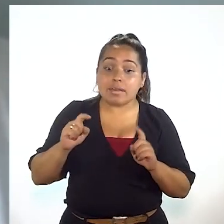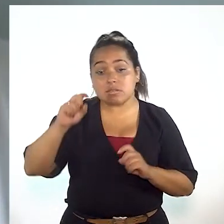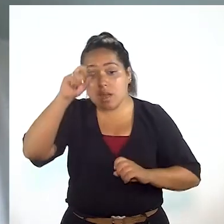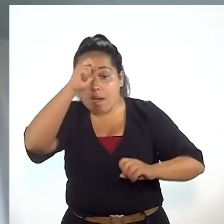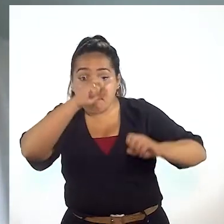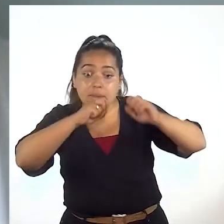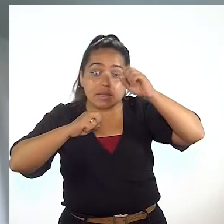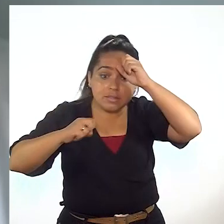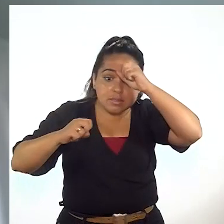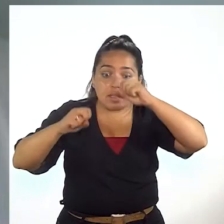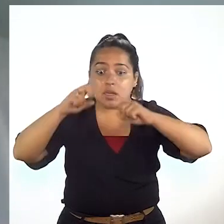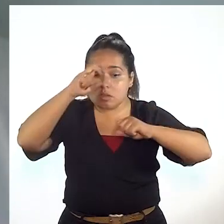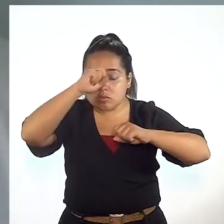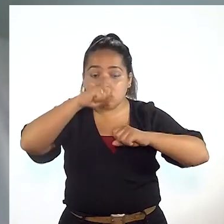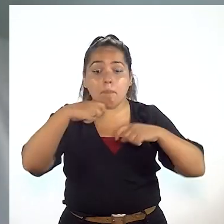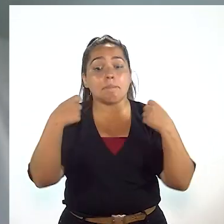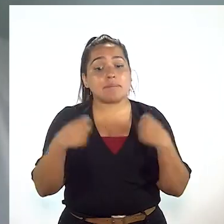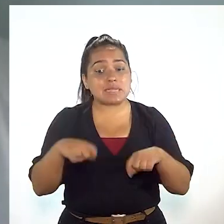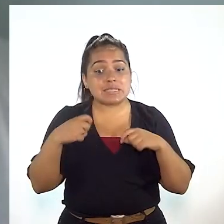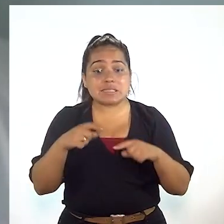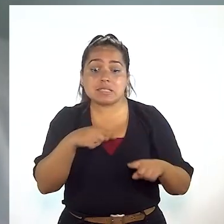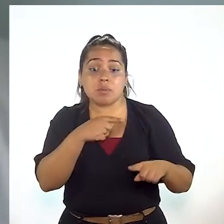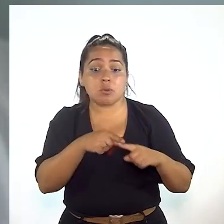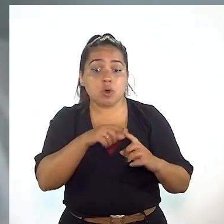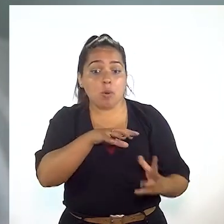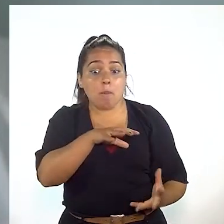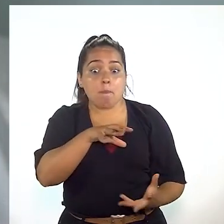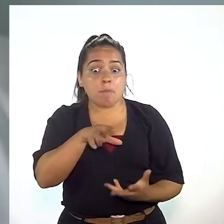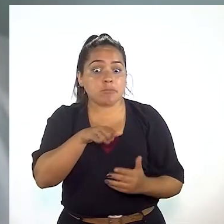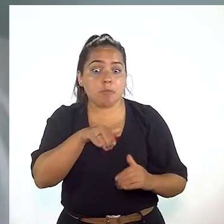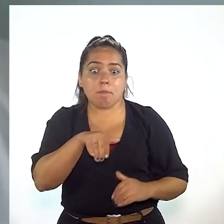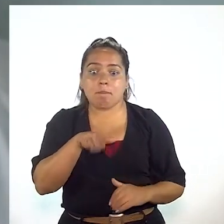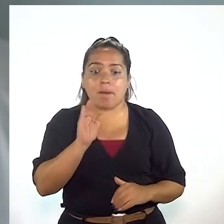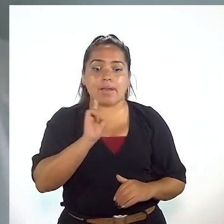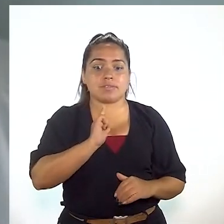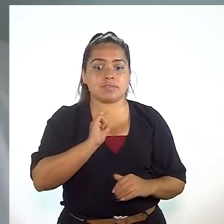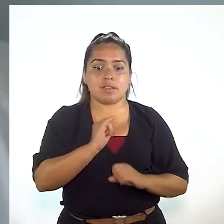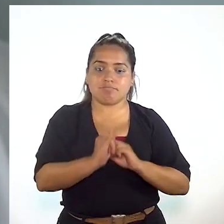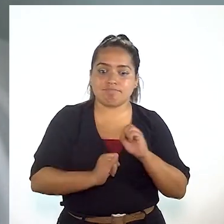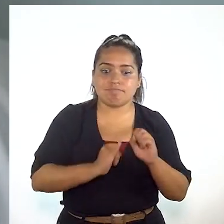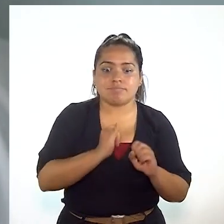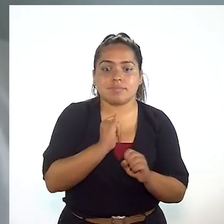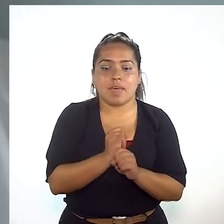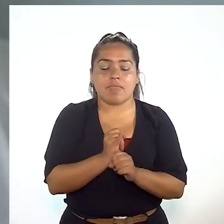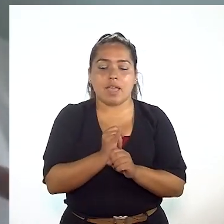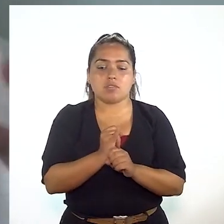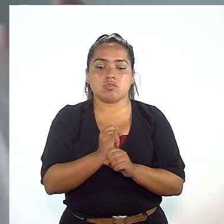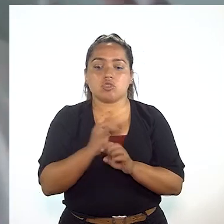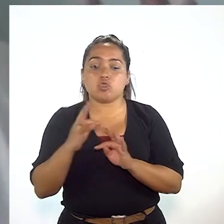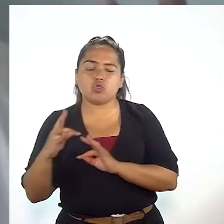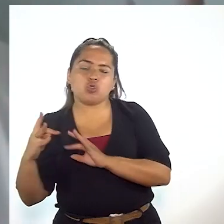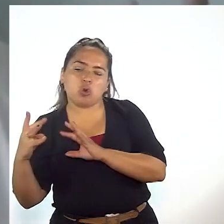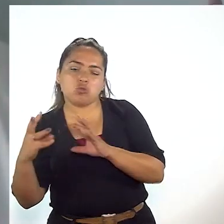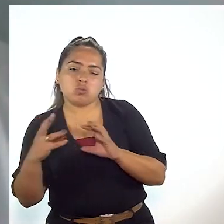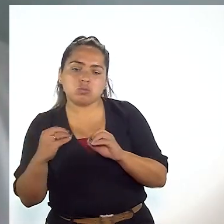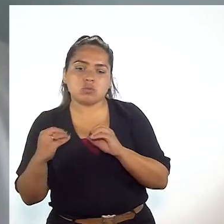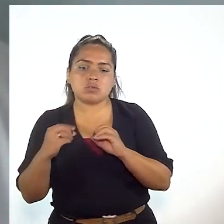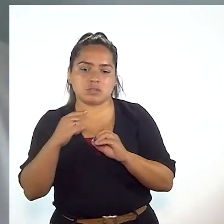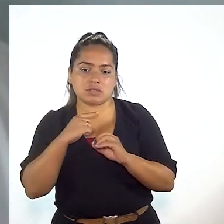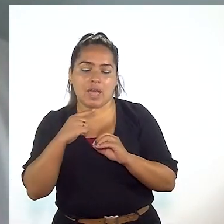nos territórios que os negócios estão se estabelecendo. A gente falou aqui também